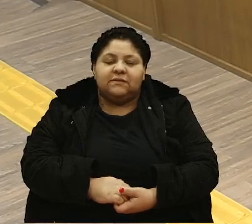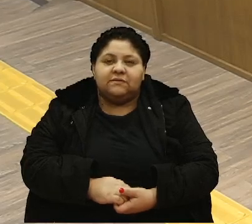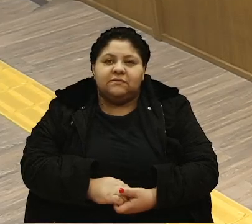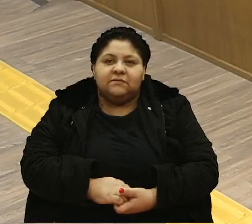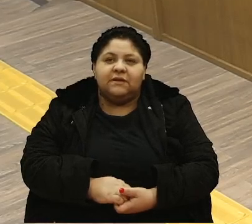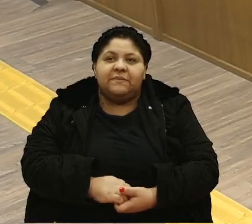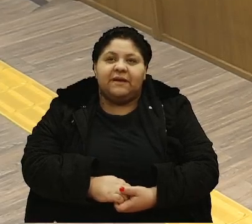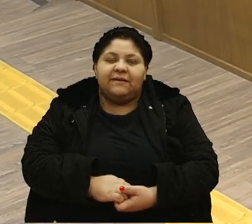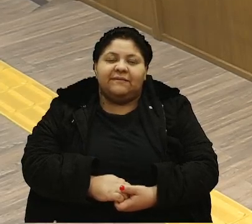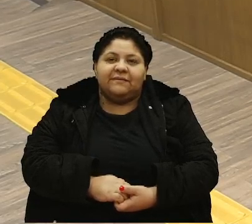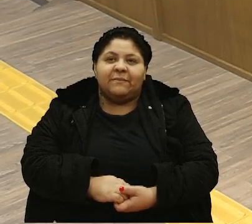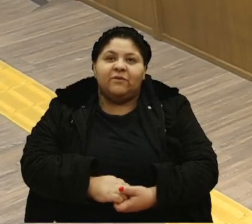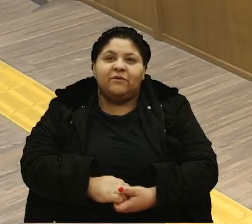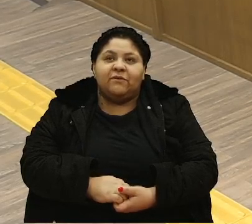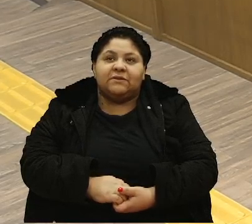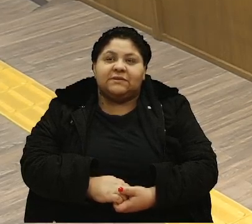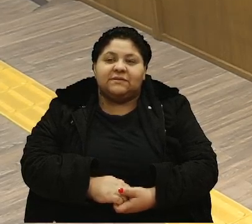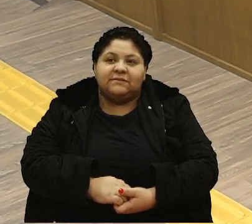O cronômetro, eu boto o celular aqui?